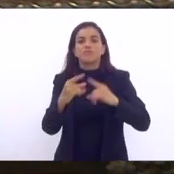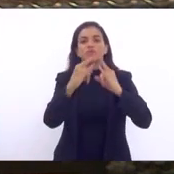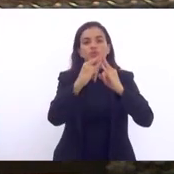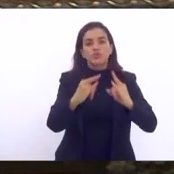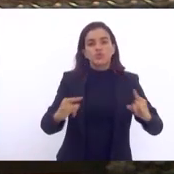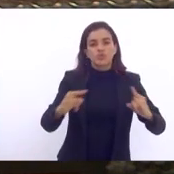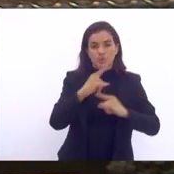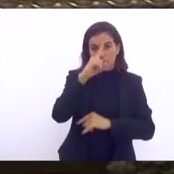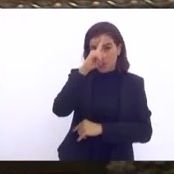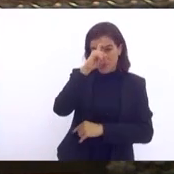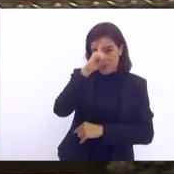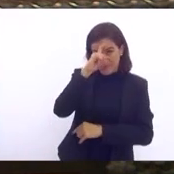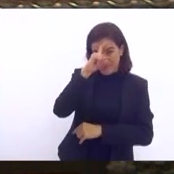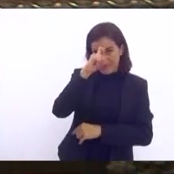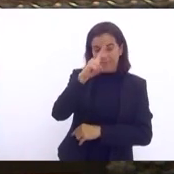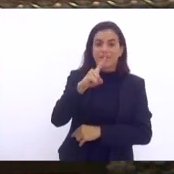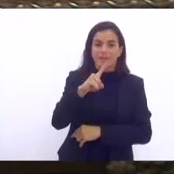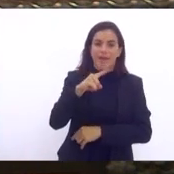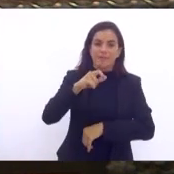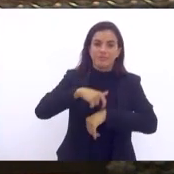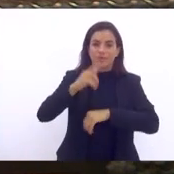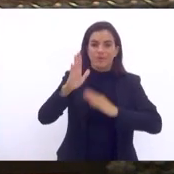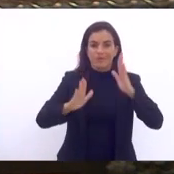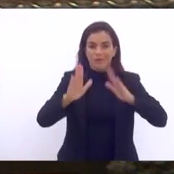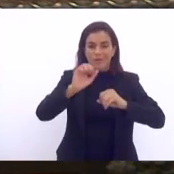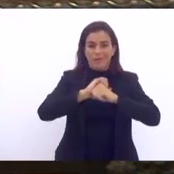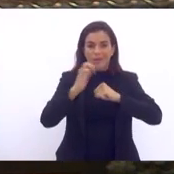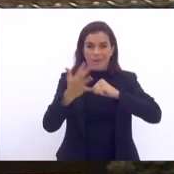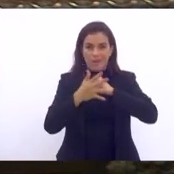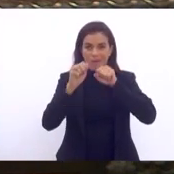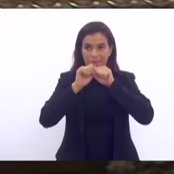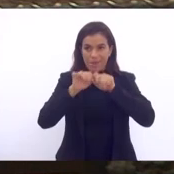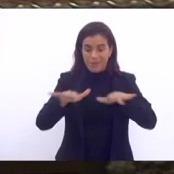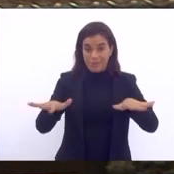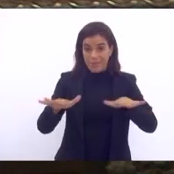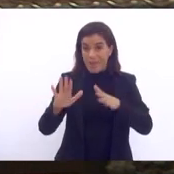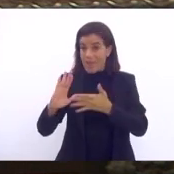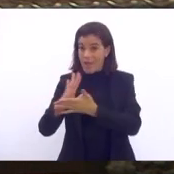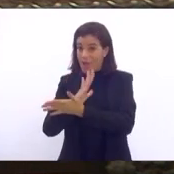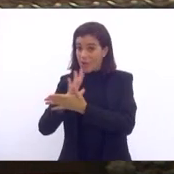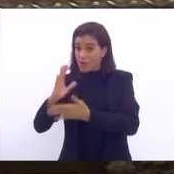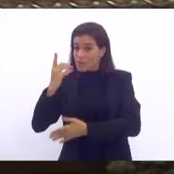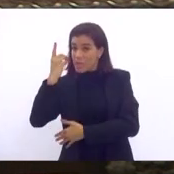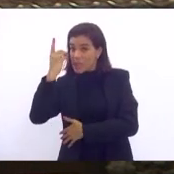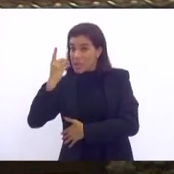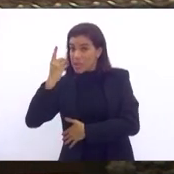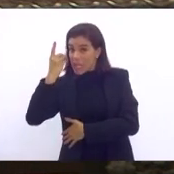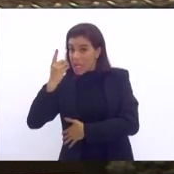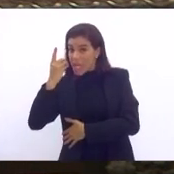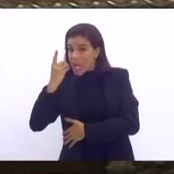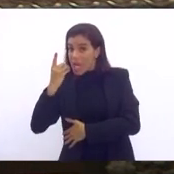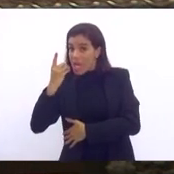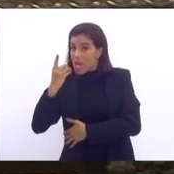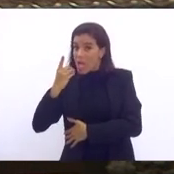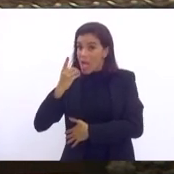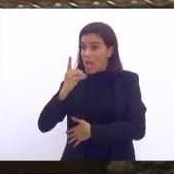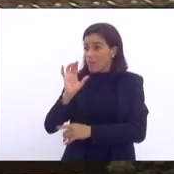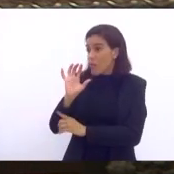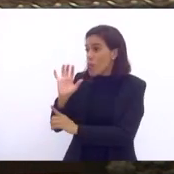durante a pandemia, enquanto muitos parlamentares assustavam, assombravam a população, mandando a população